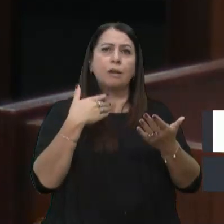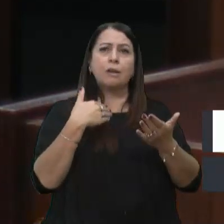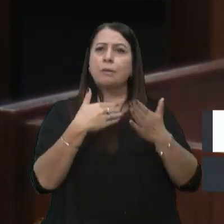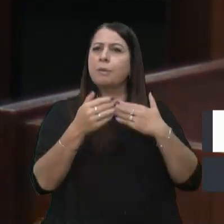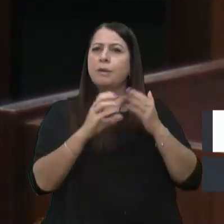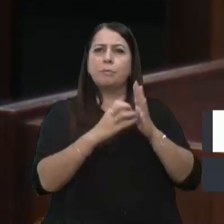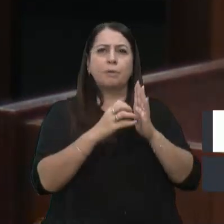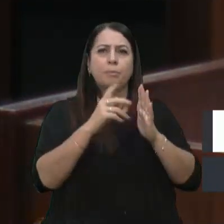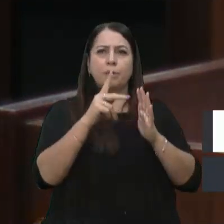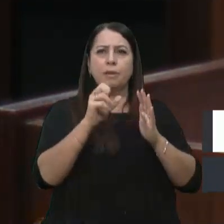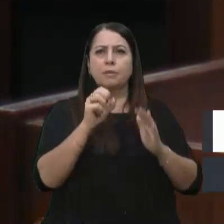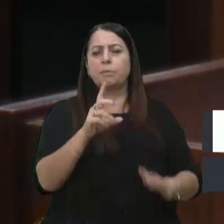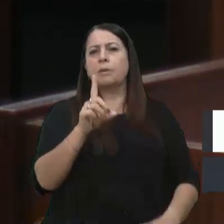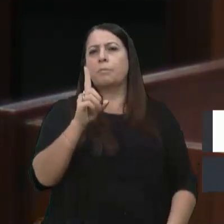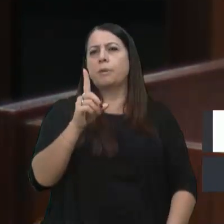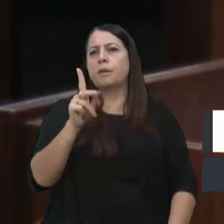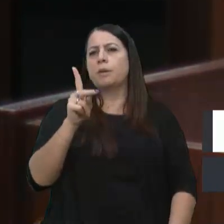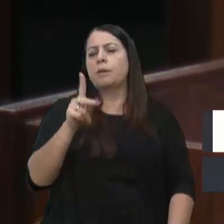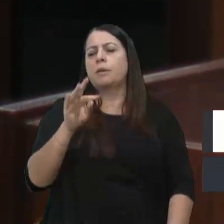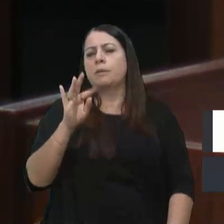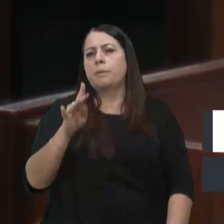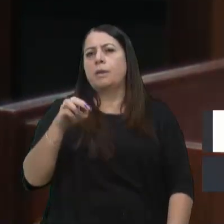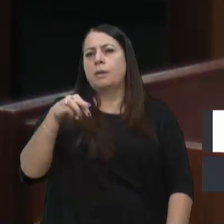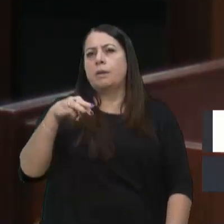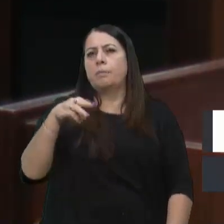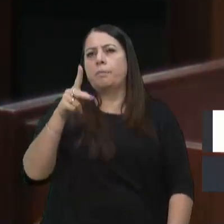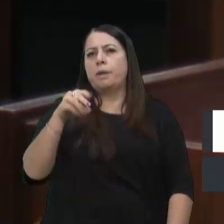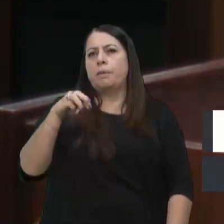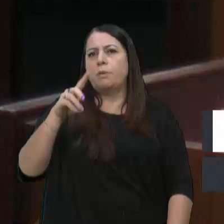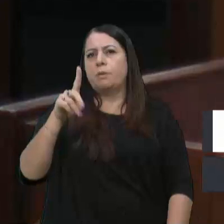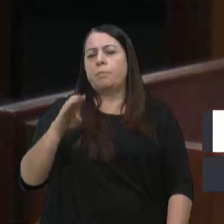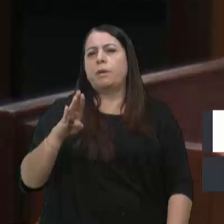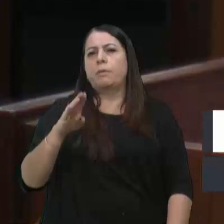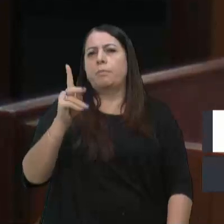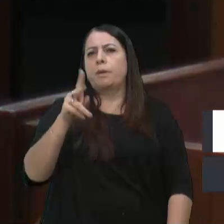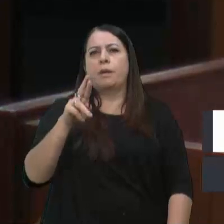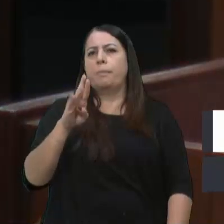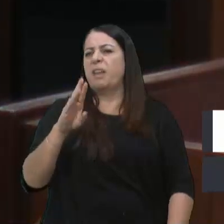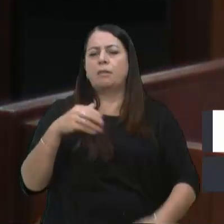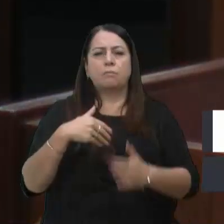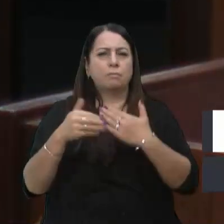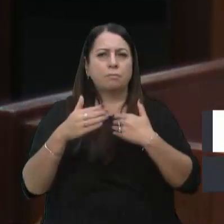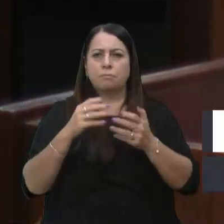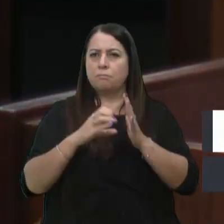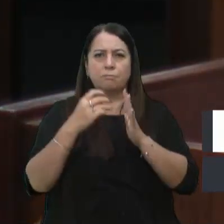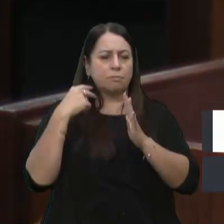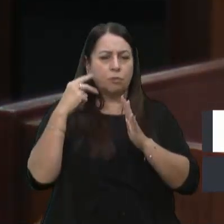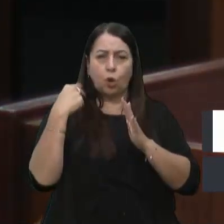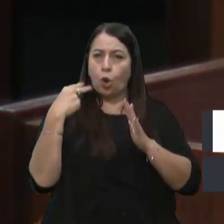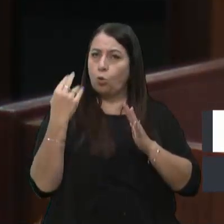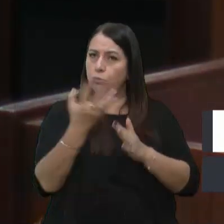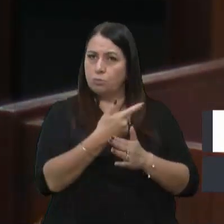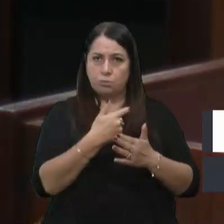de partido PSDB PTB PMDB PT prb todos todos